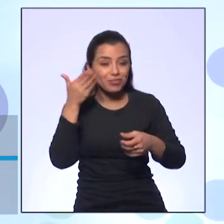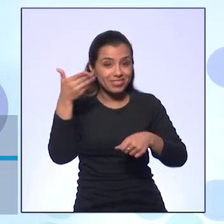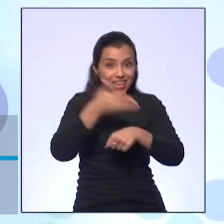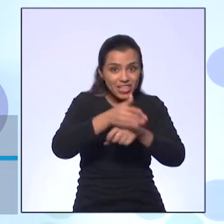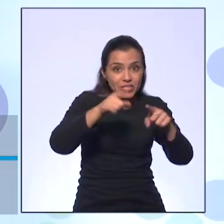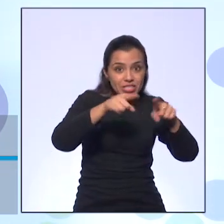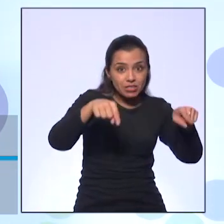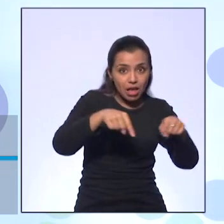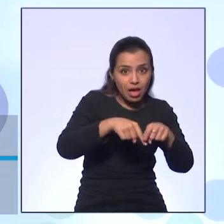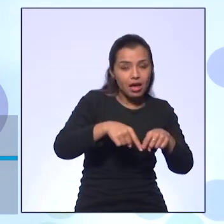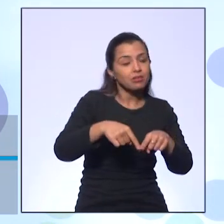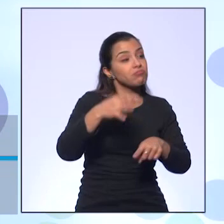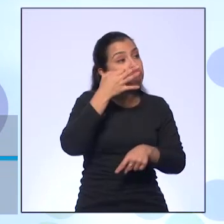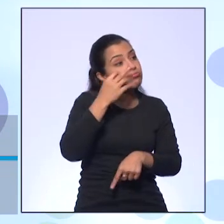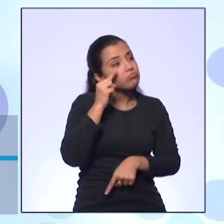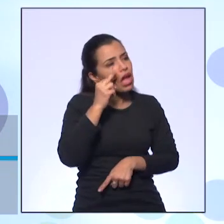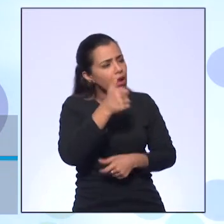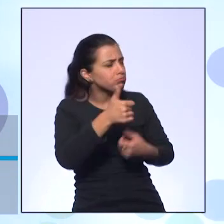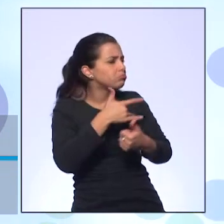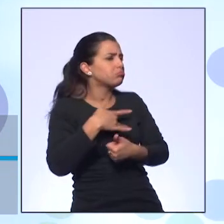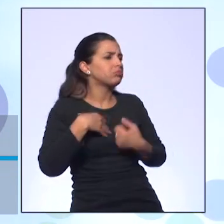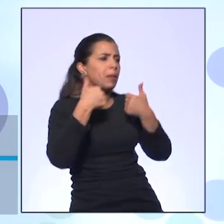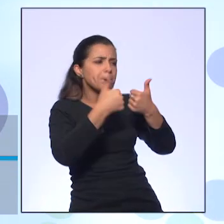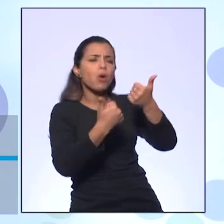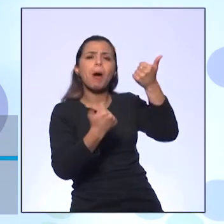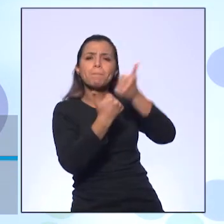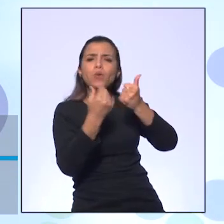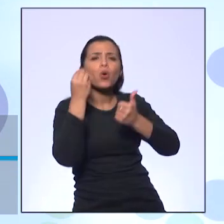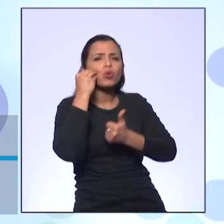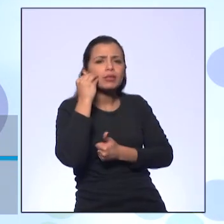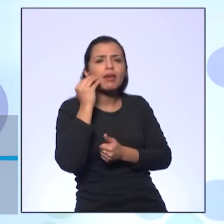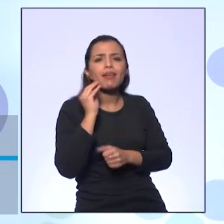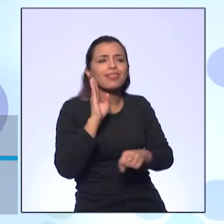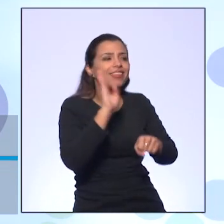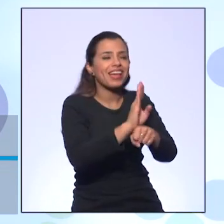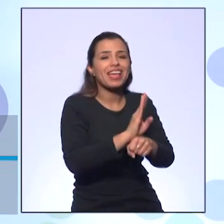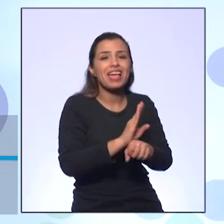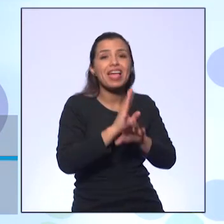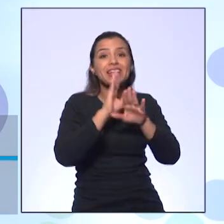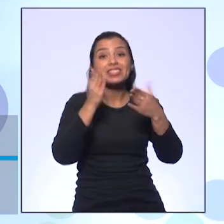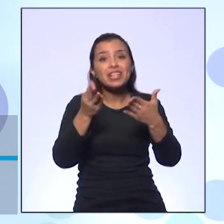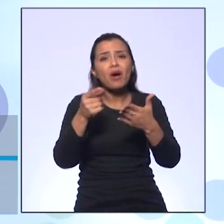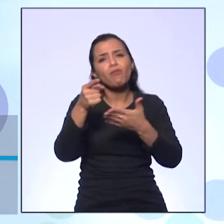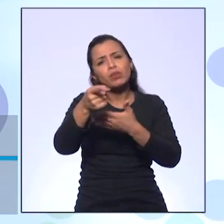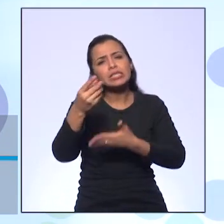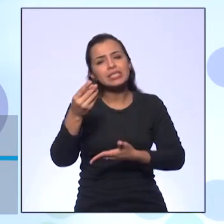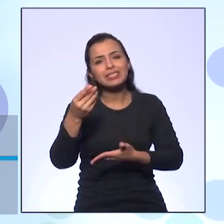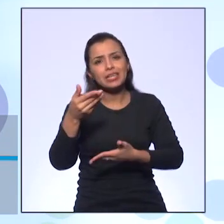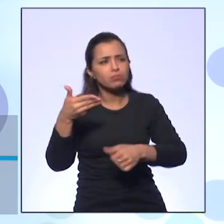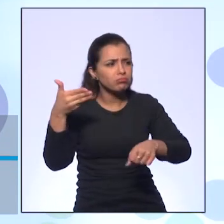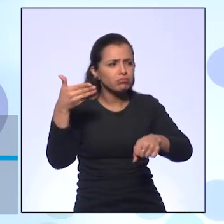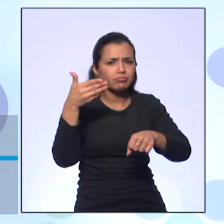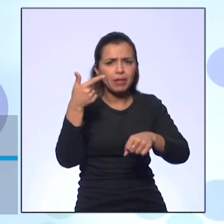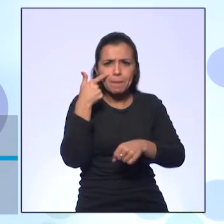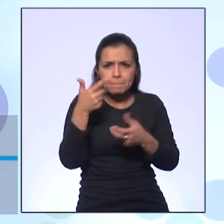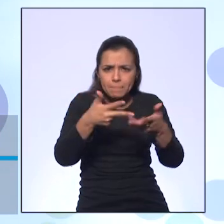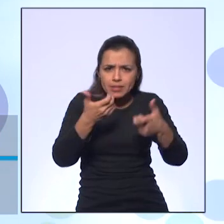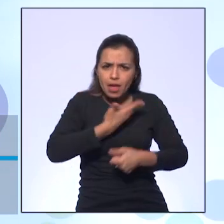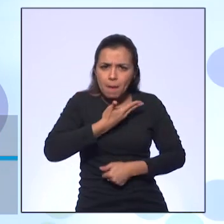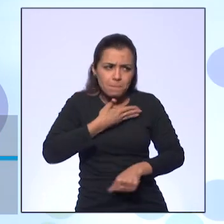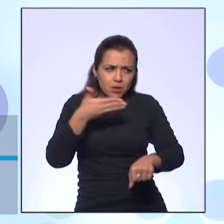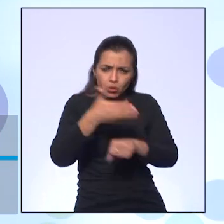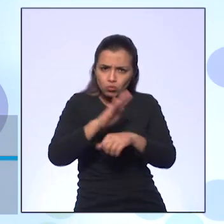você está legal, nossa, e aí a gente pode dar todo o apoio, todo o suporte. Então, ajude aquele seu amigo que não está indo para a escola e ajude aquele seu